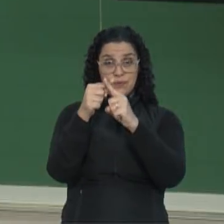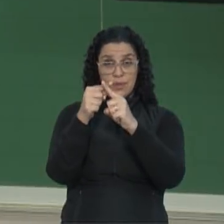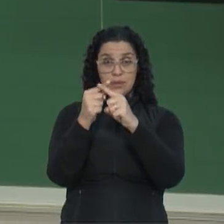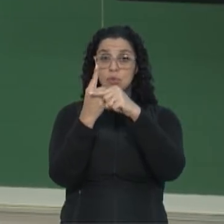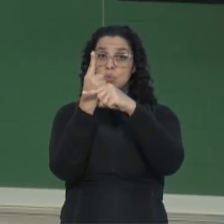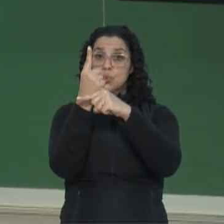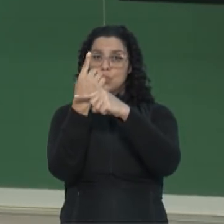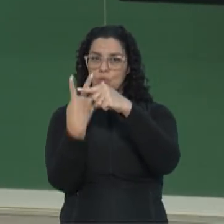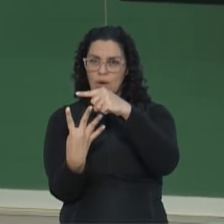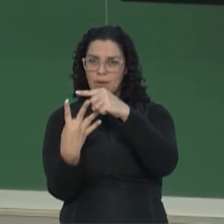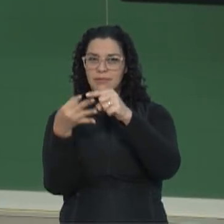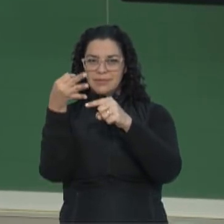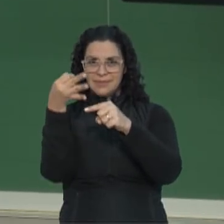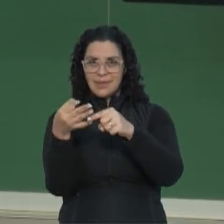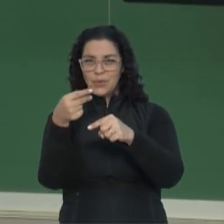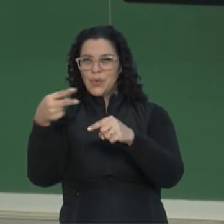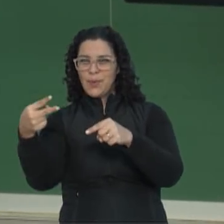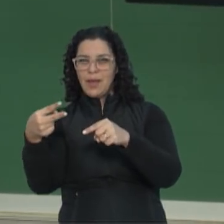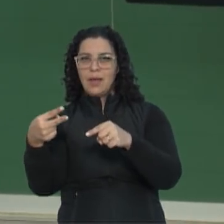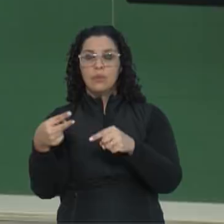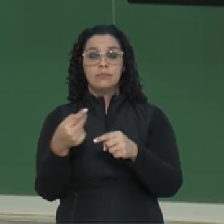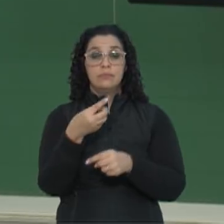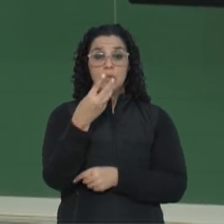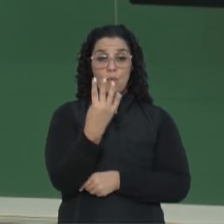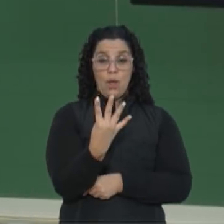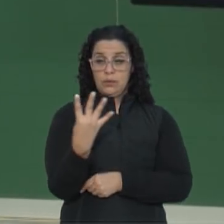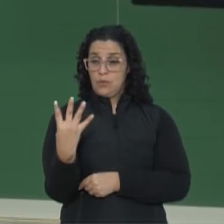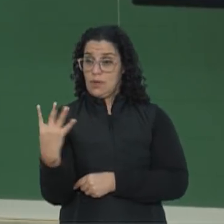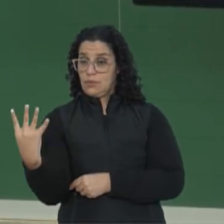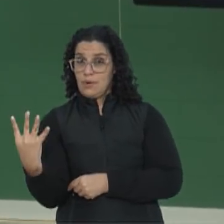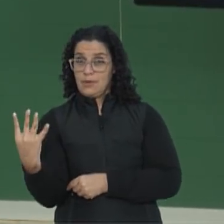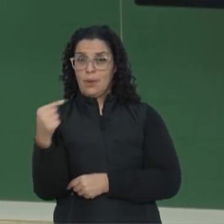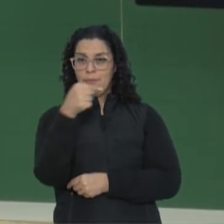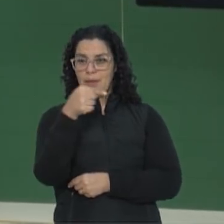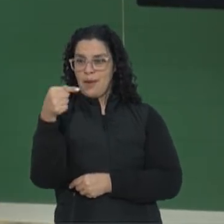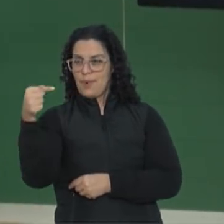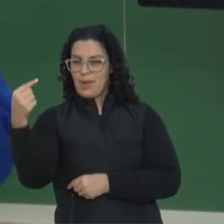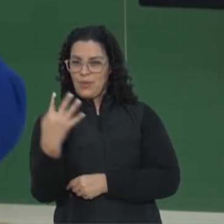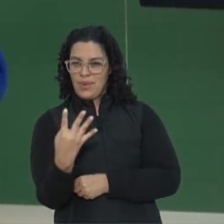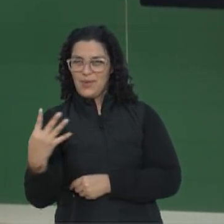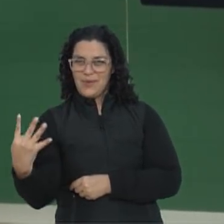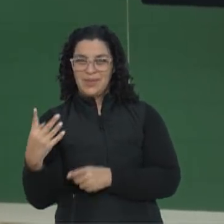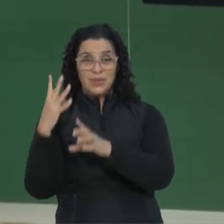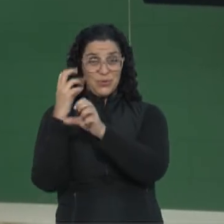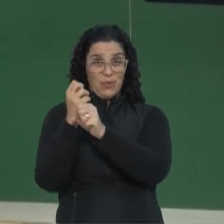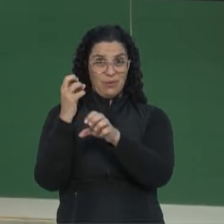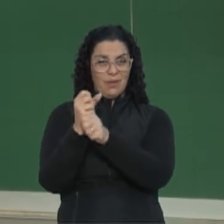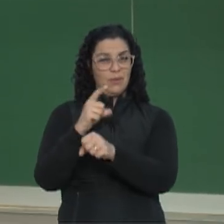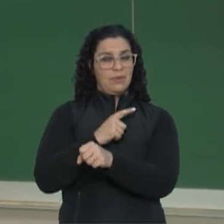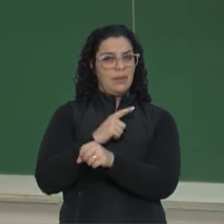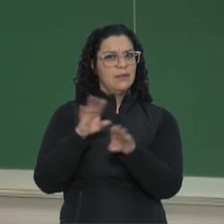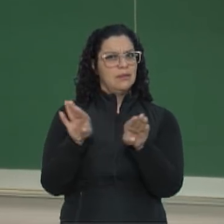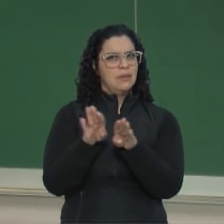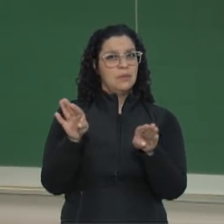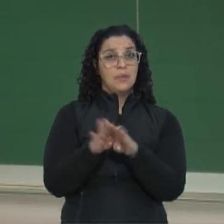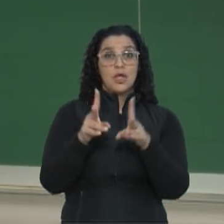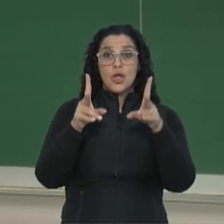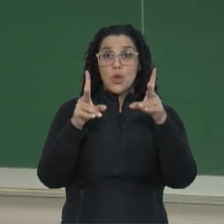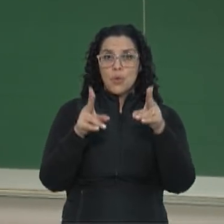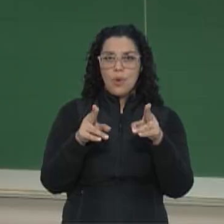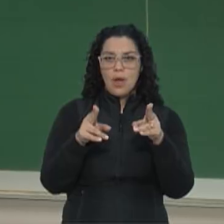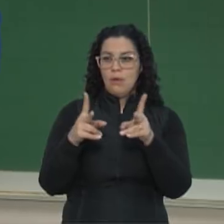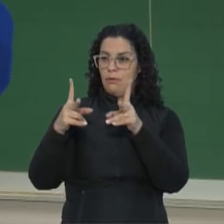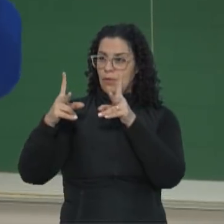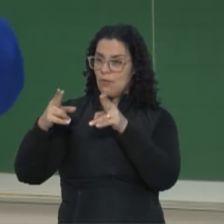Muito bem. Denominadores iguais. Então eu estou fazendo o quê? Somando pedaços que estão